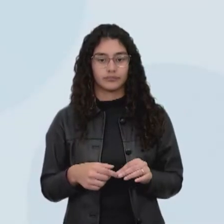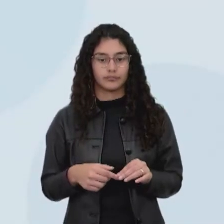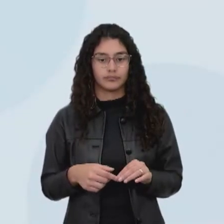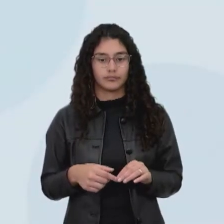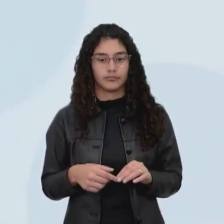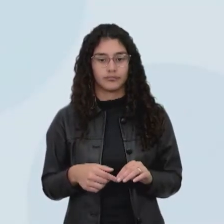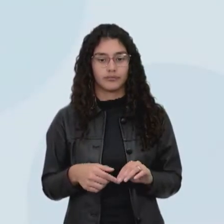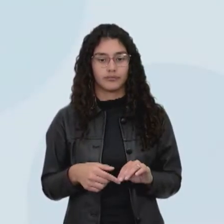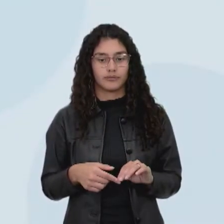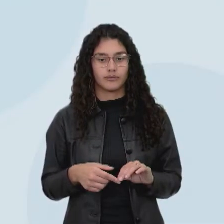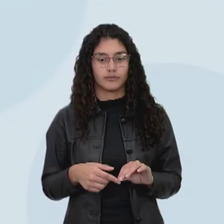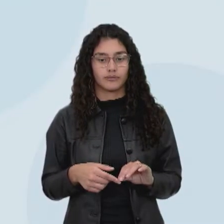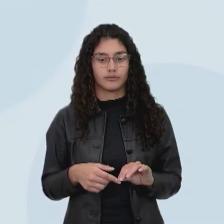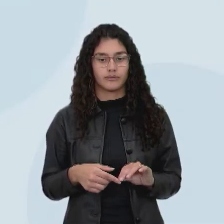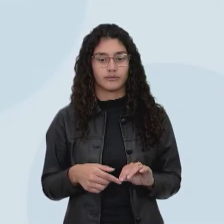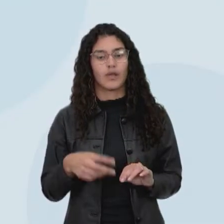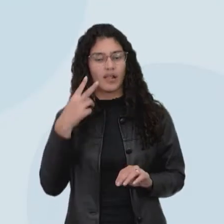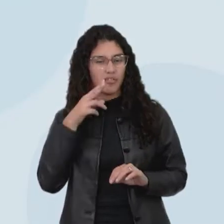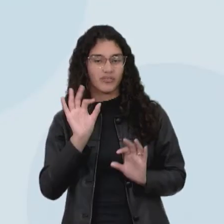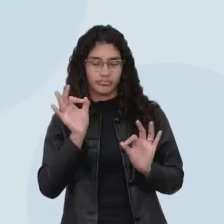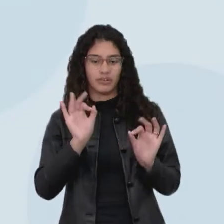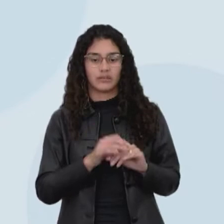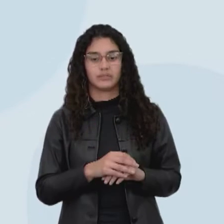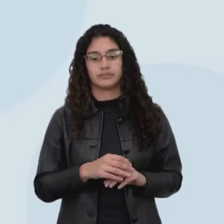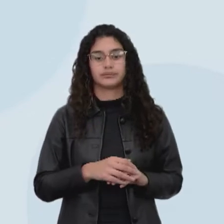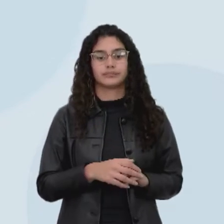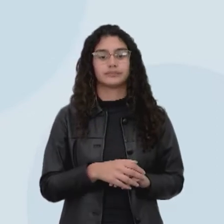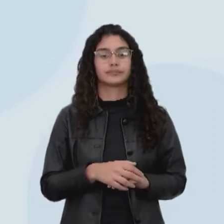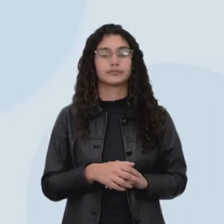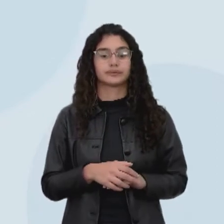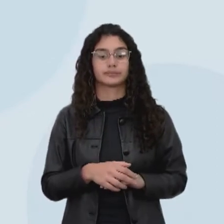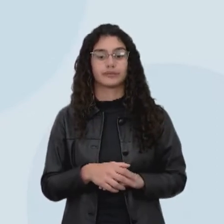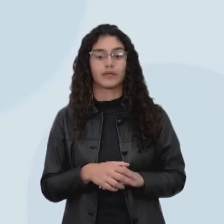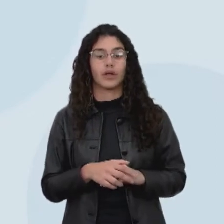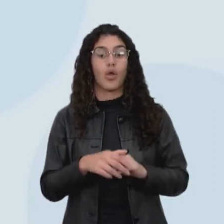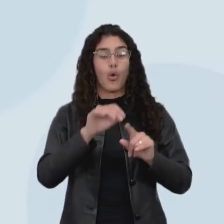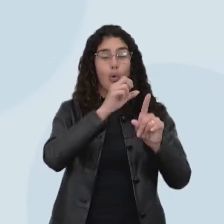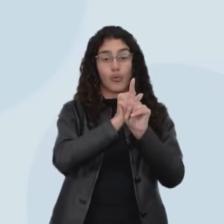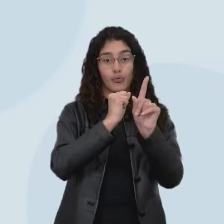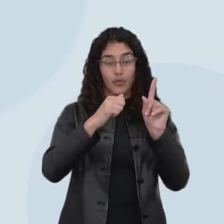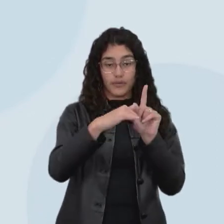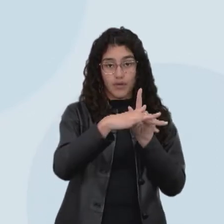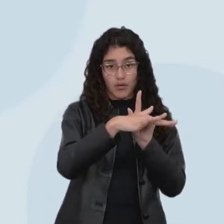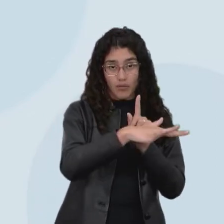Só dá uma olhada aí, dá pra ver? Dá pra ver, né? Então arrasou. Então é entre o social,